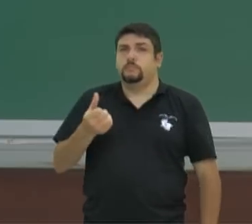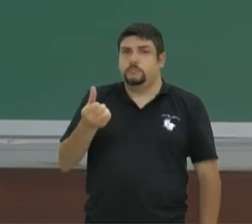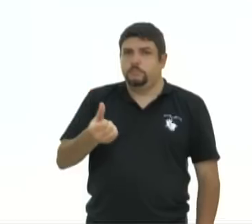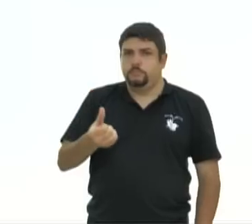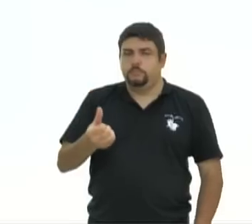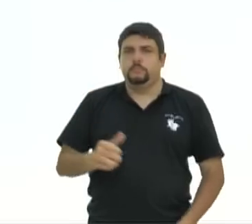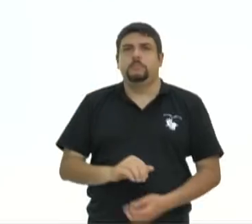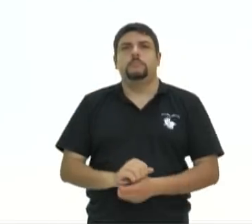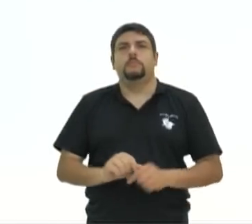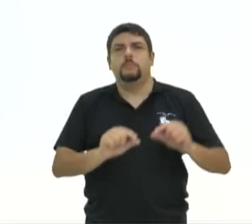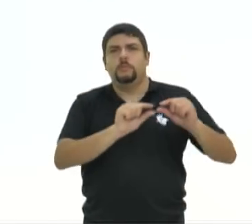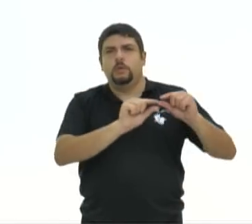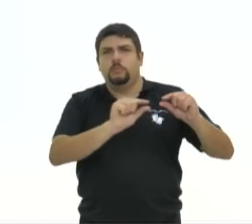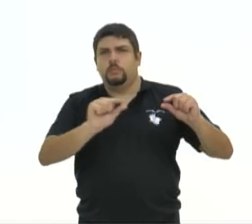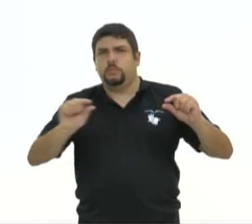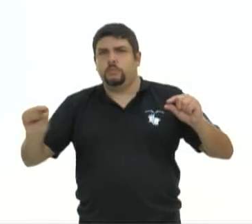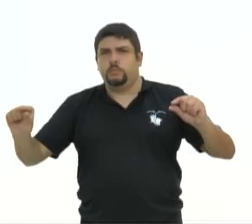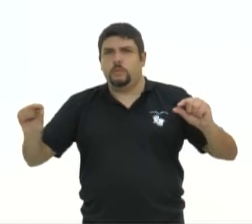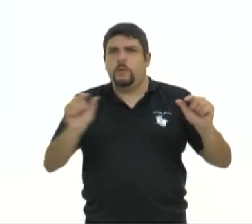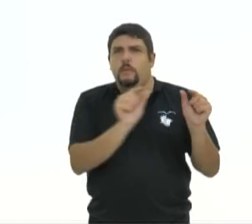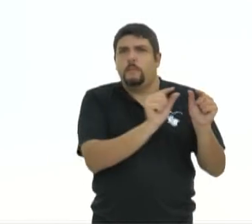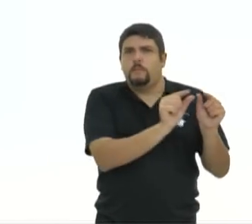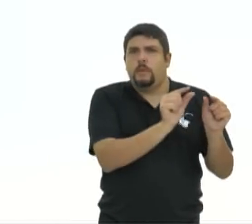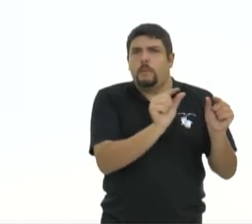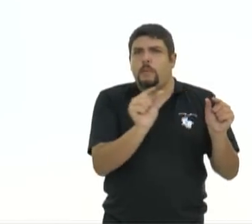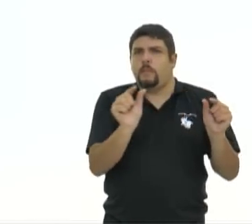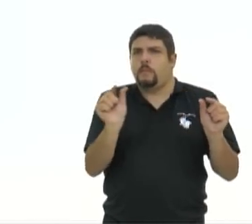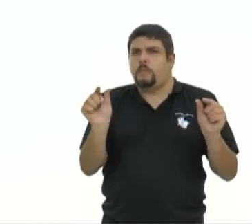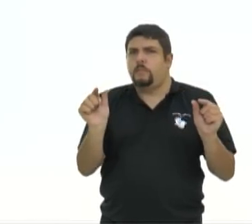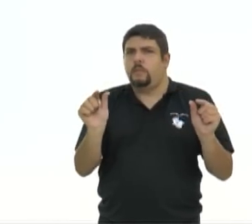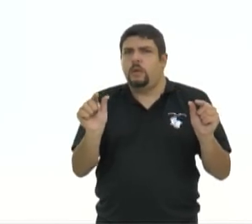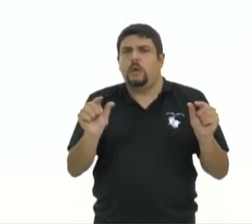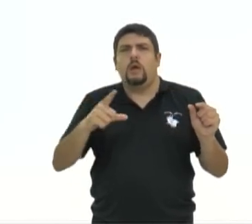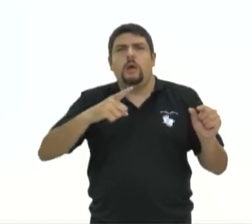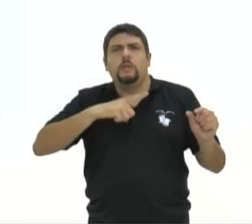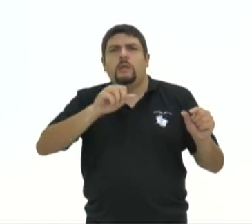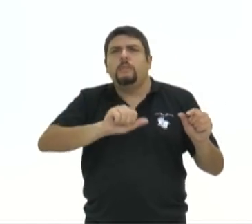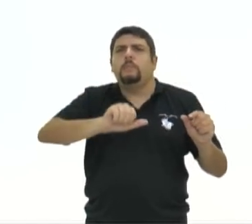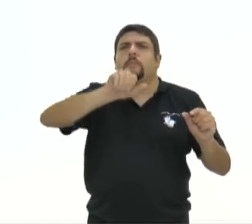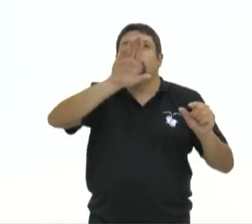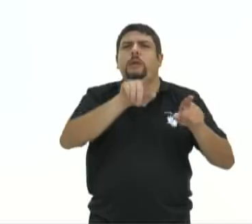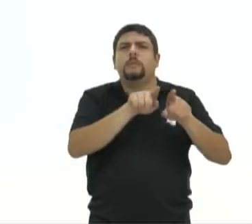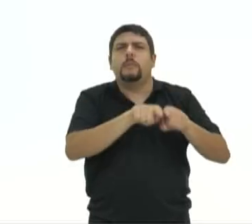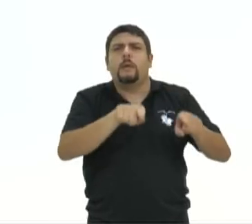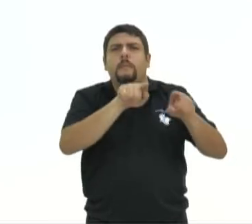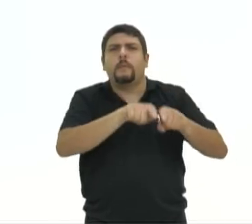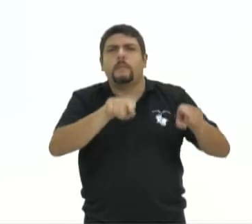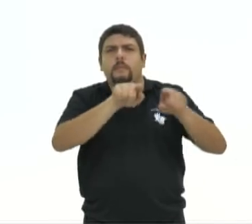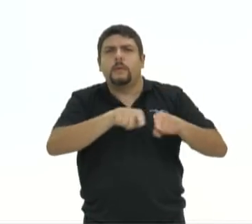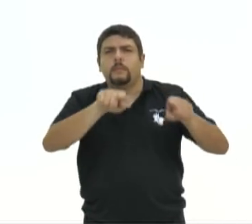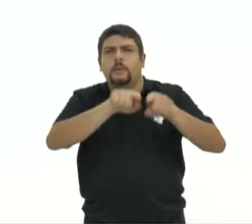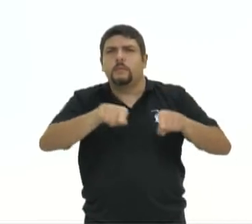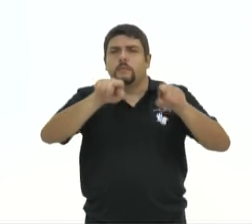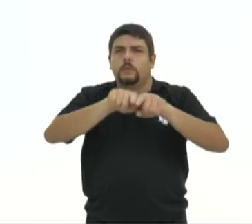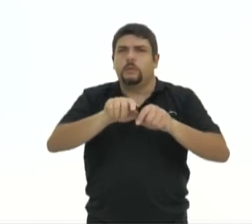um rol, é o dado numérico que possui maior frequência absoluta. Você se lembra o que é frequência absoluta? Frequência absoluta é o número